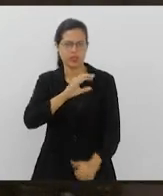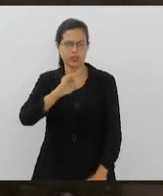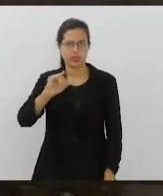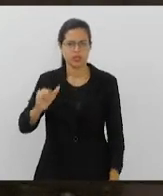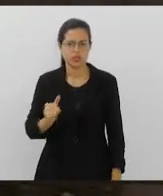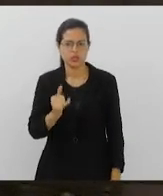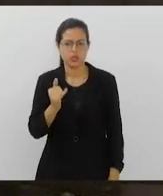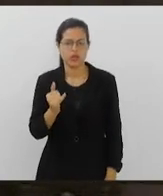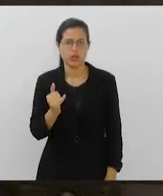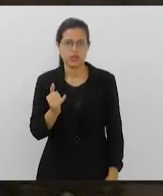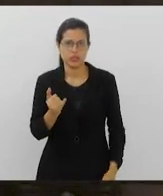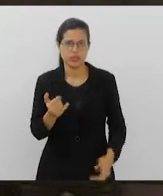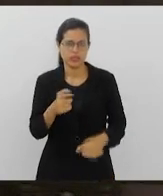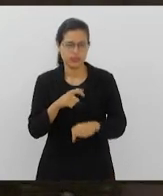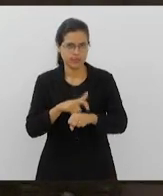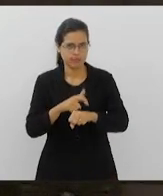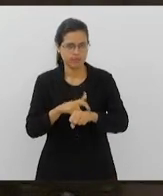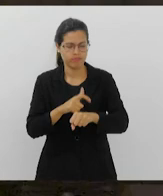desse momento que eu posso,